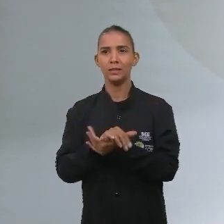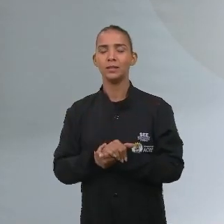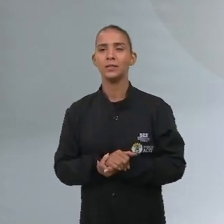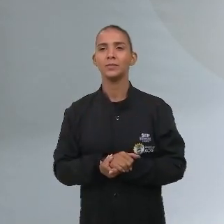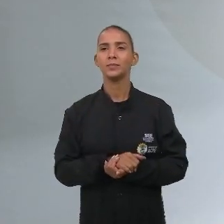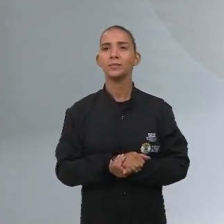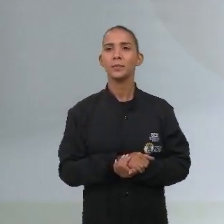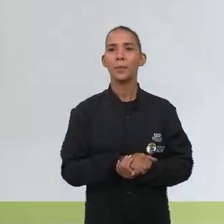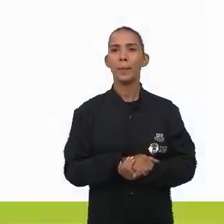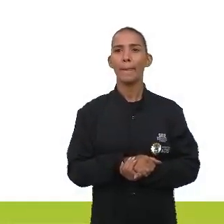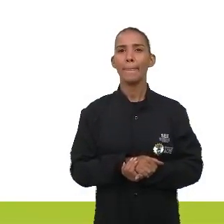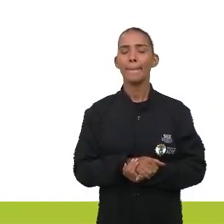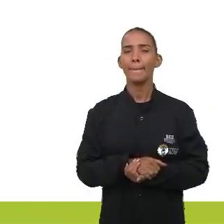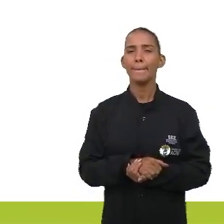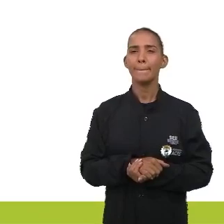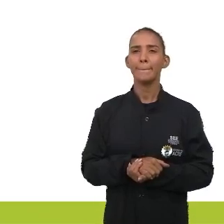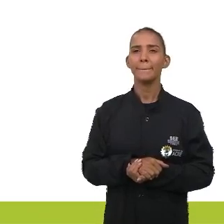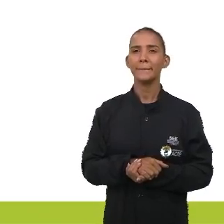acompanhe.